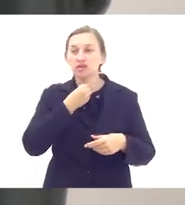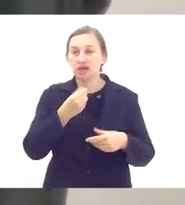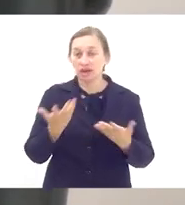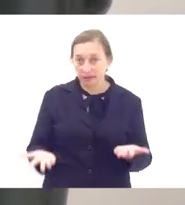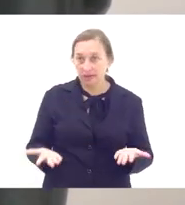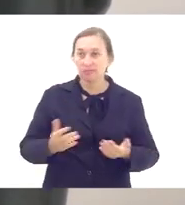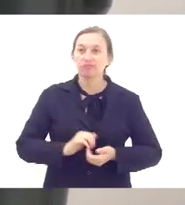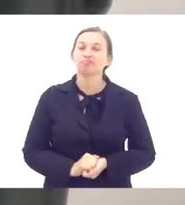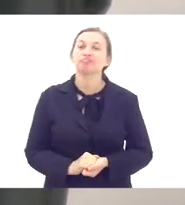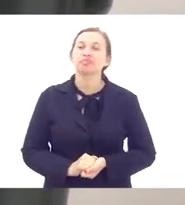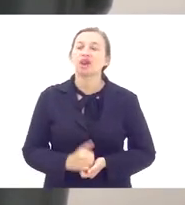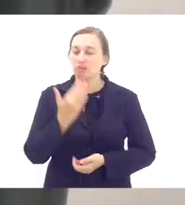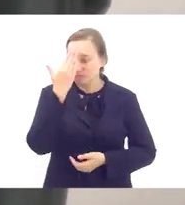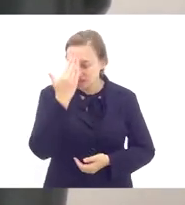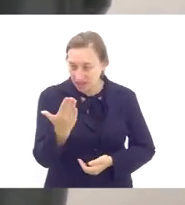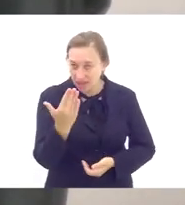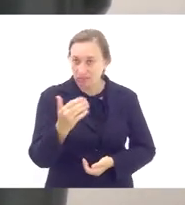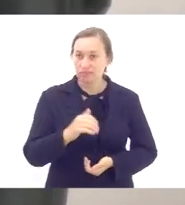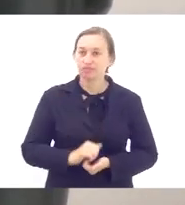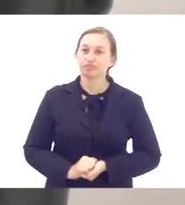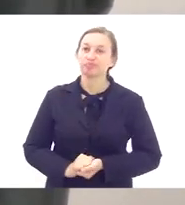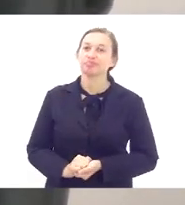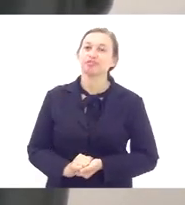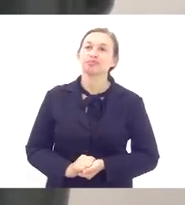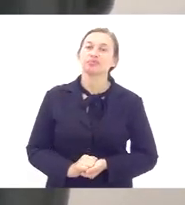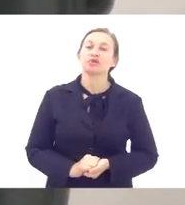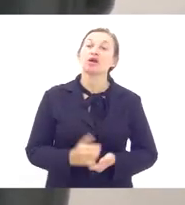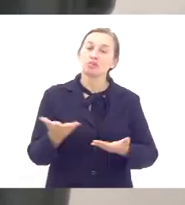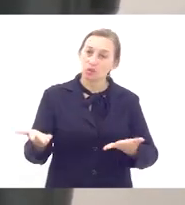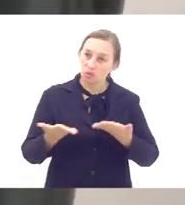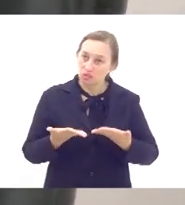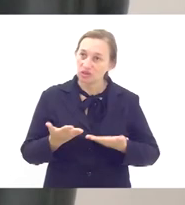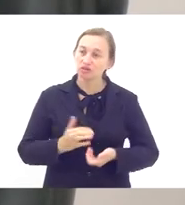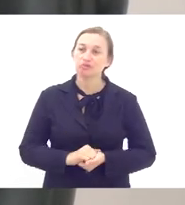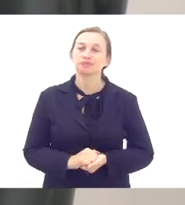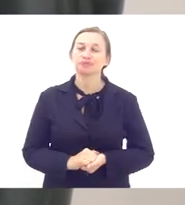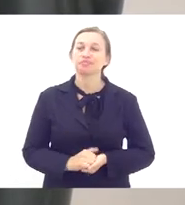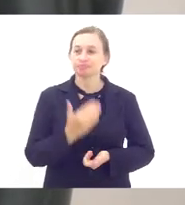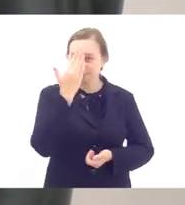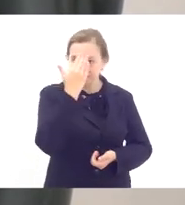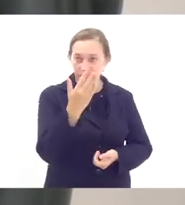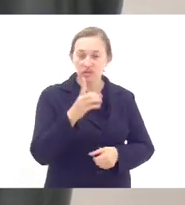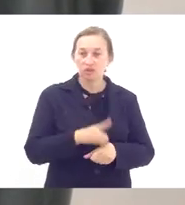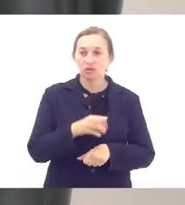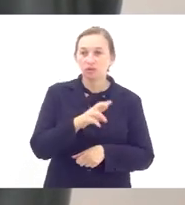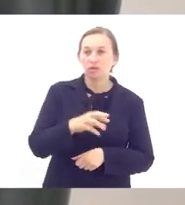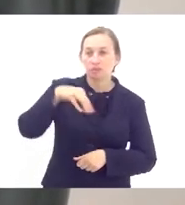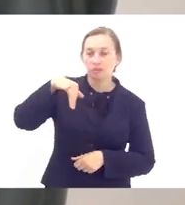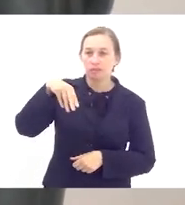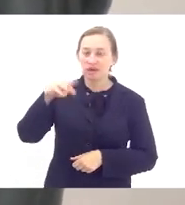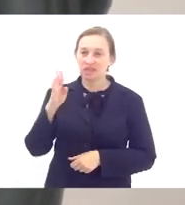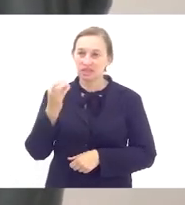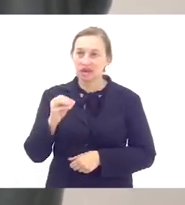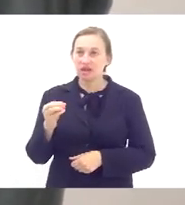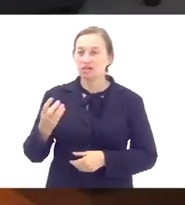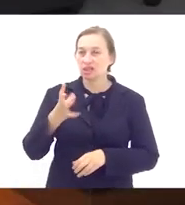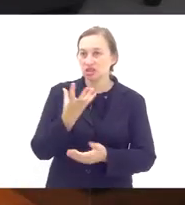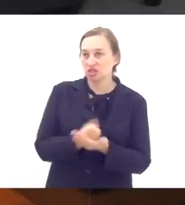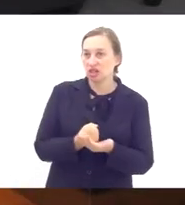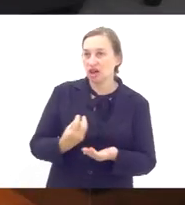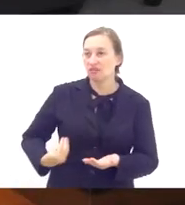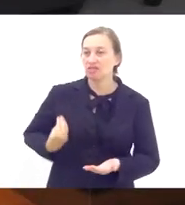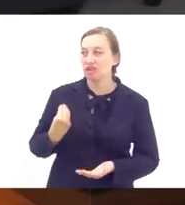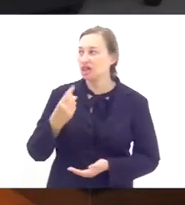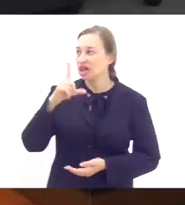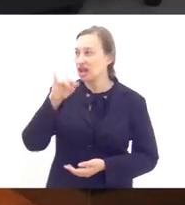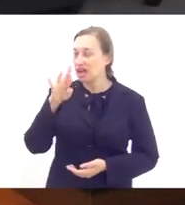Então, é isso. Muito obrigado pelo convite. Obrigado, doutor Marcelo. Registrar a presença do Leandro